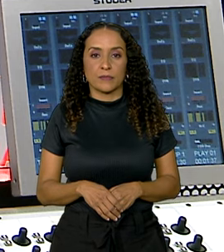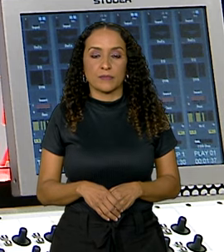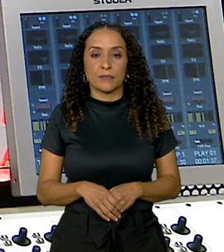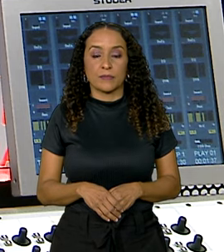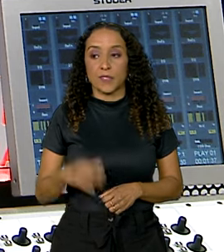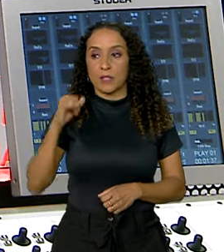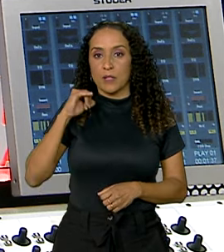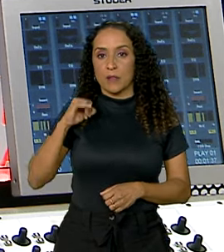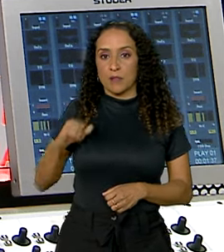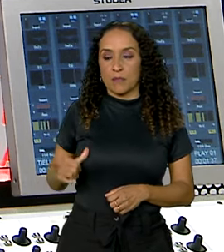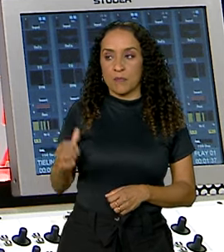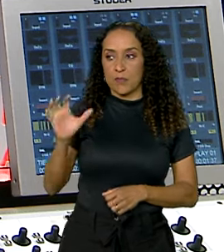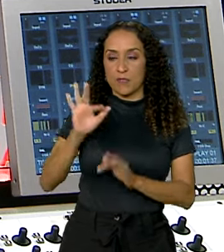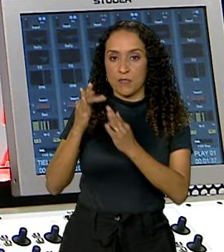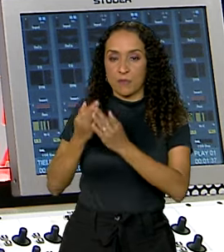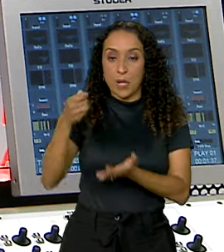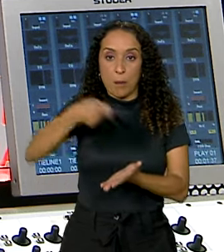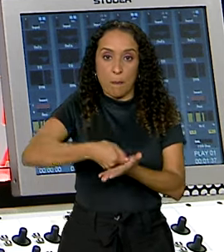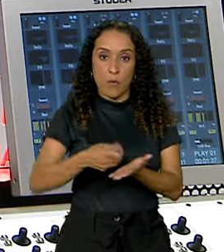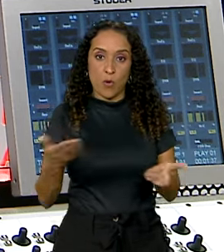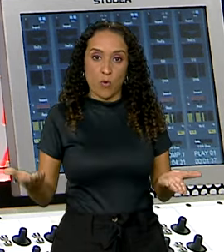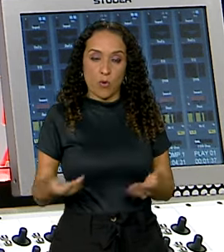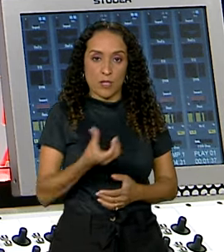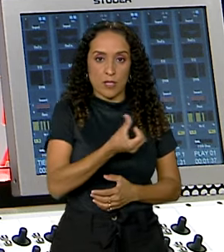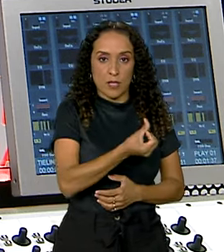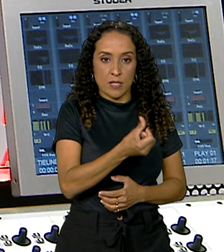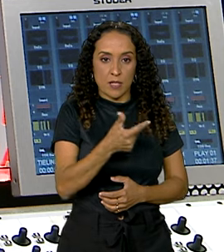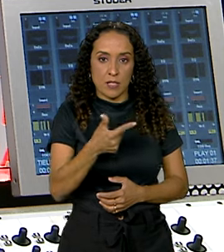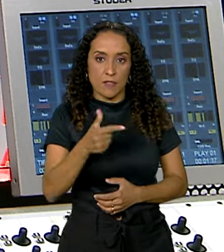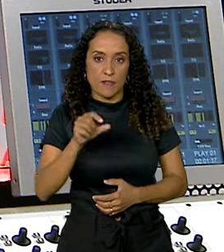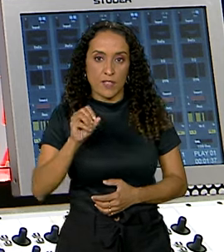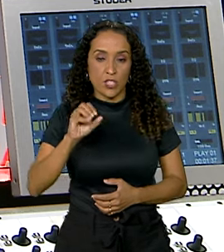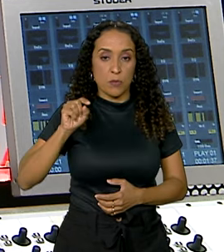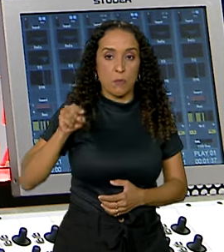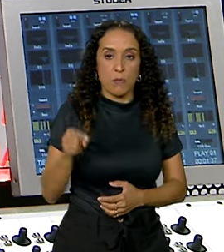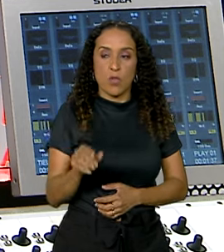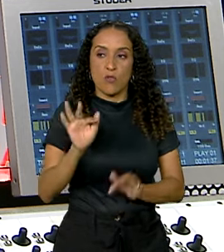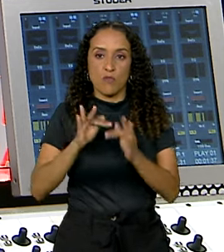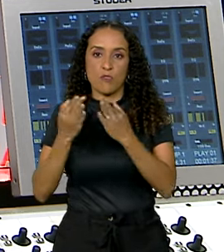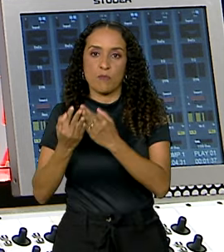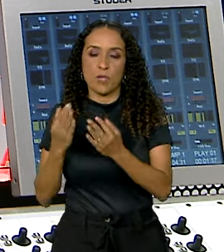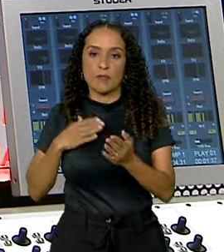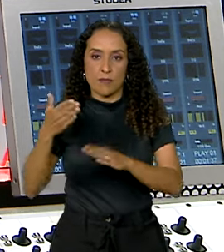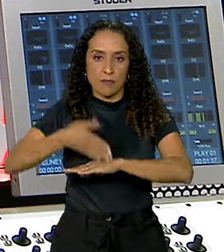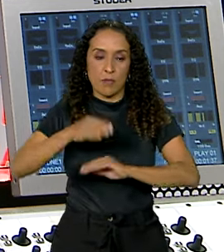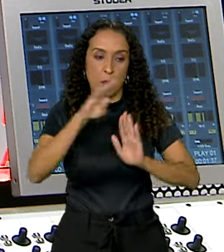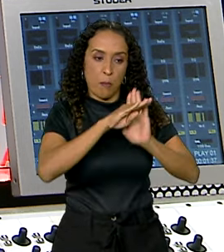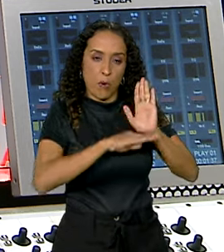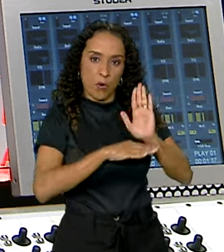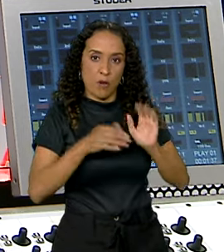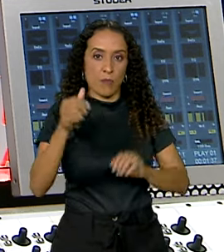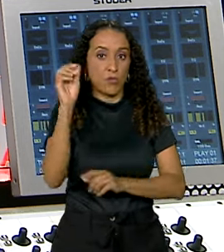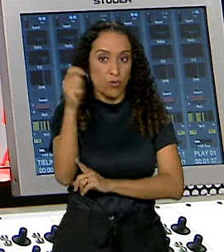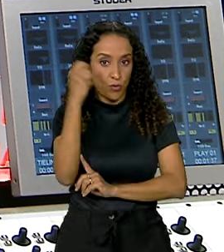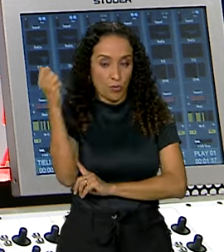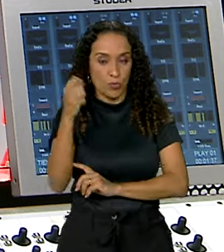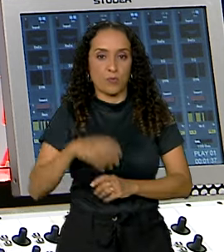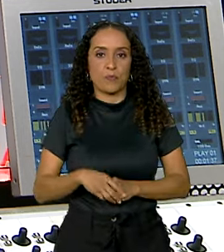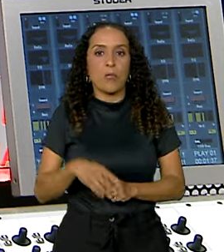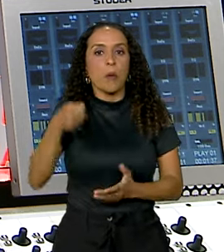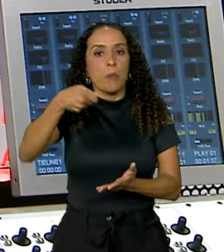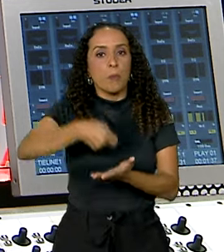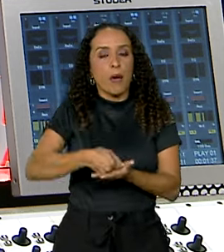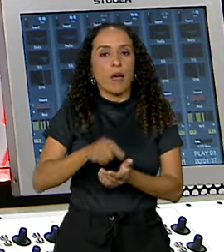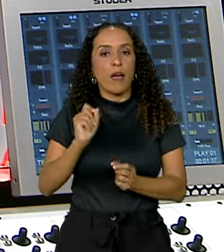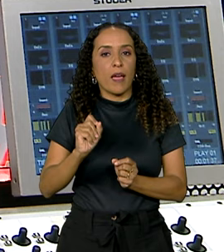O Bolsa Família foi pago hoje às 620 mil famílias que fazem parte do programa no Rio Grande do Sul. O pagamento,